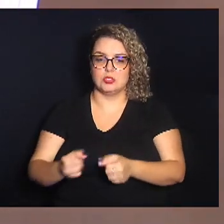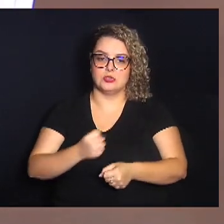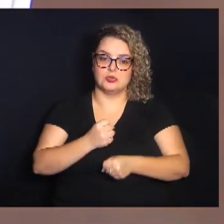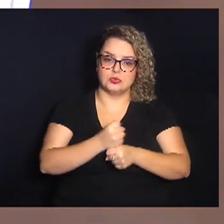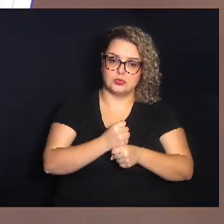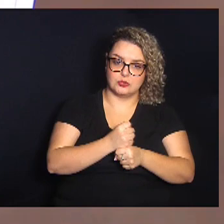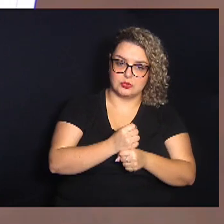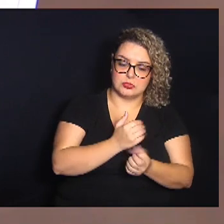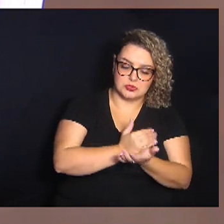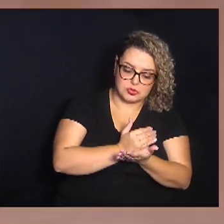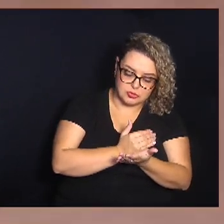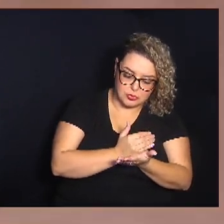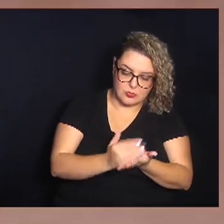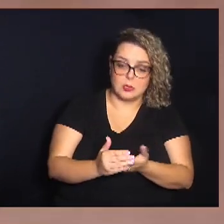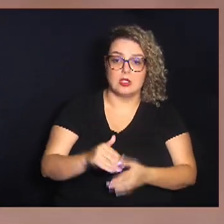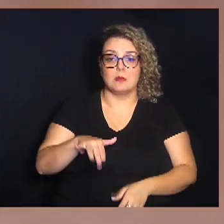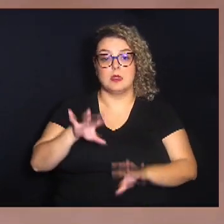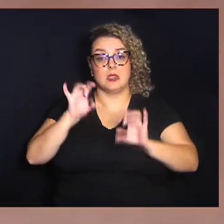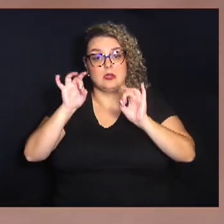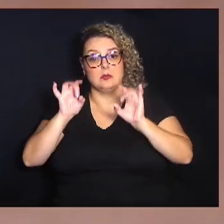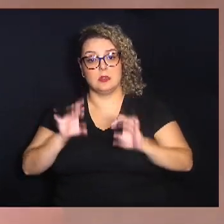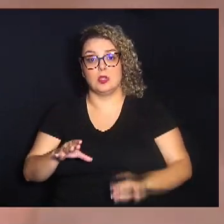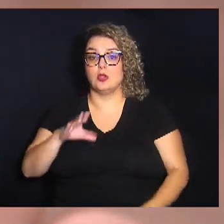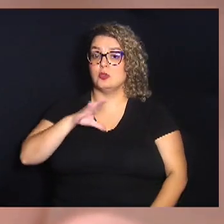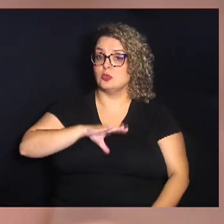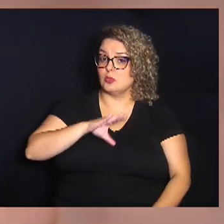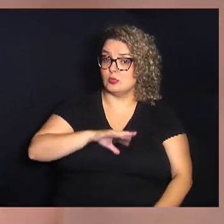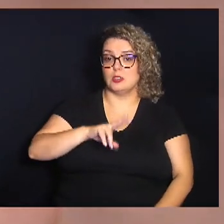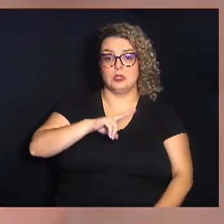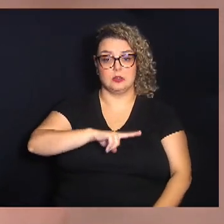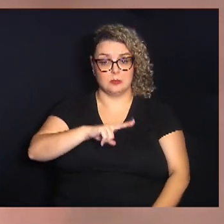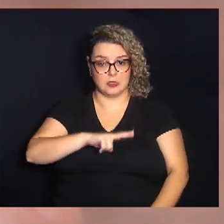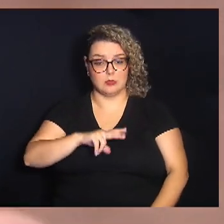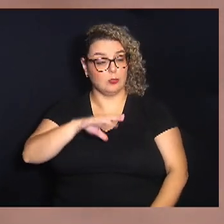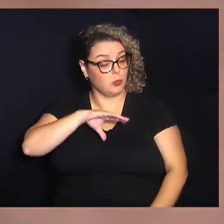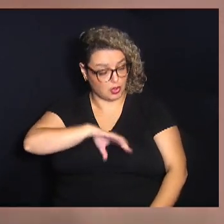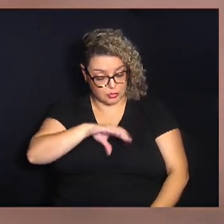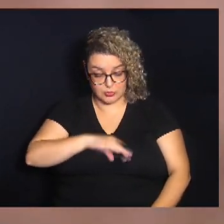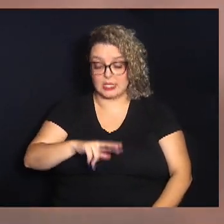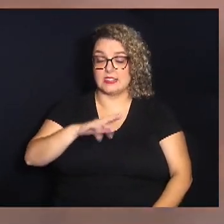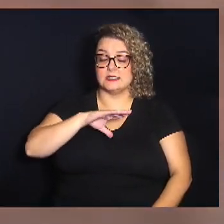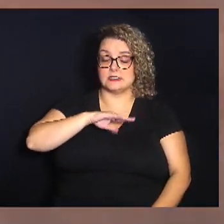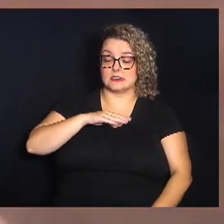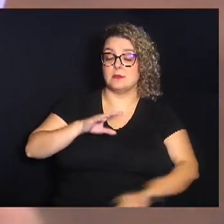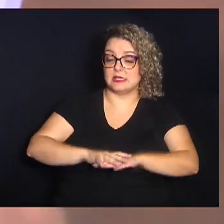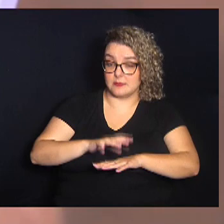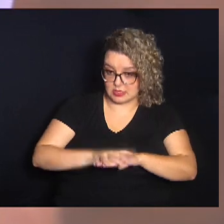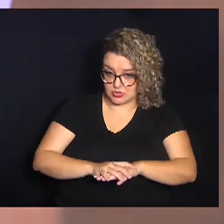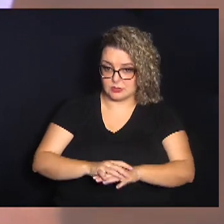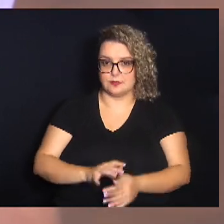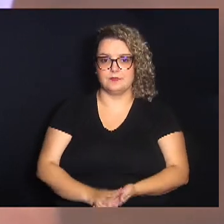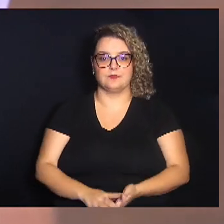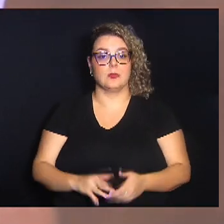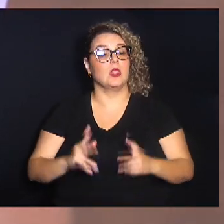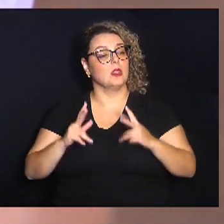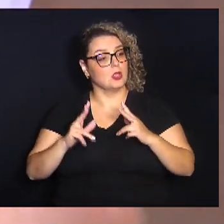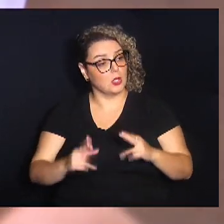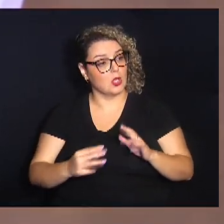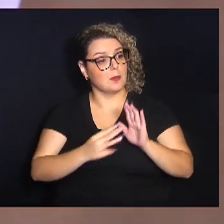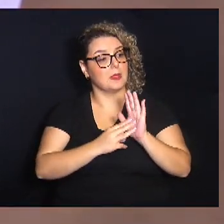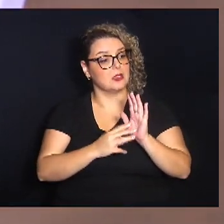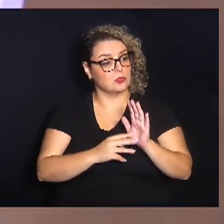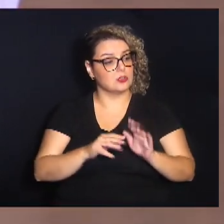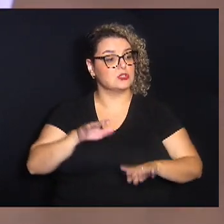iniciais e mais especificamente no português e na matemática. Então, a metodologia é de acordo com a necessidade ali do aluno